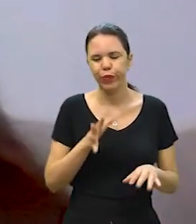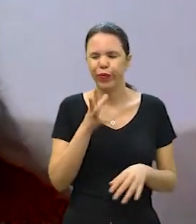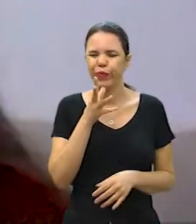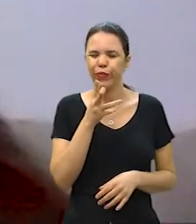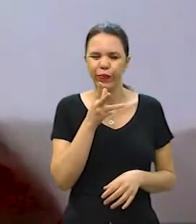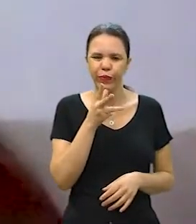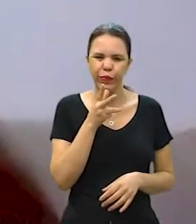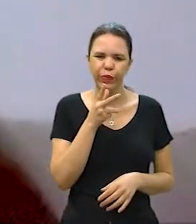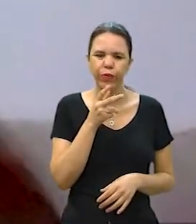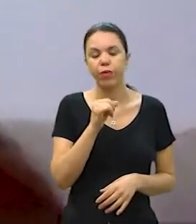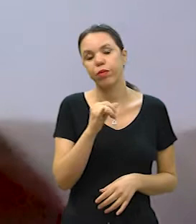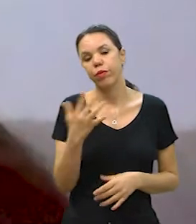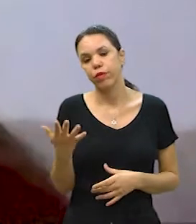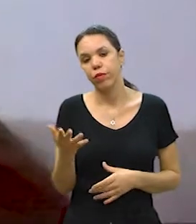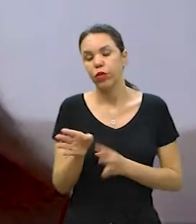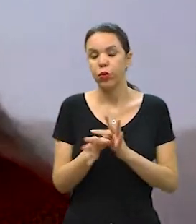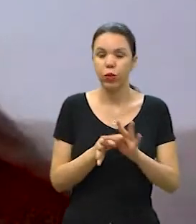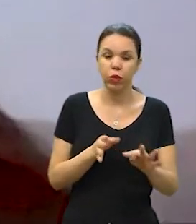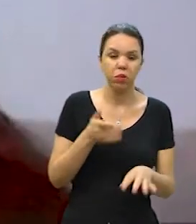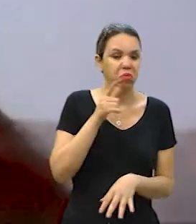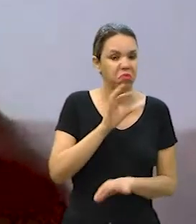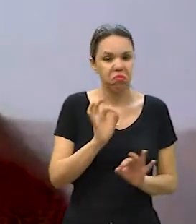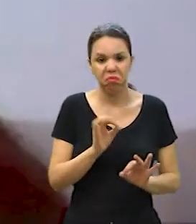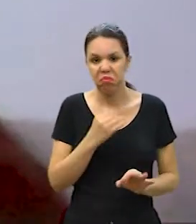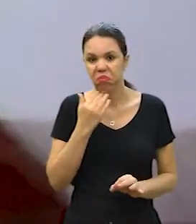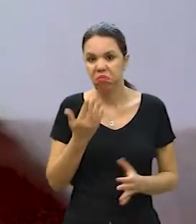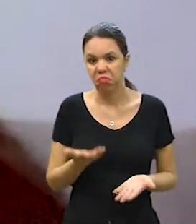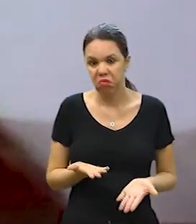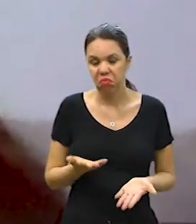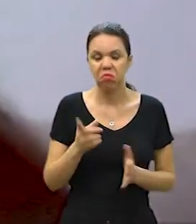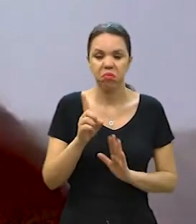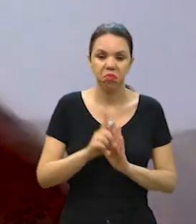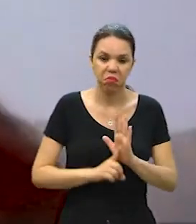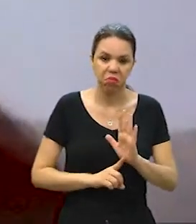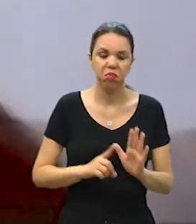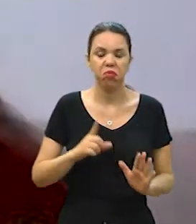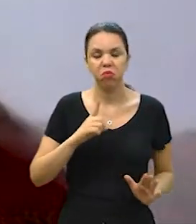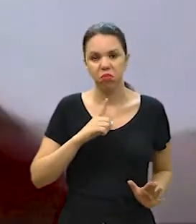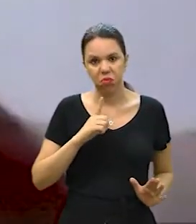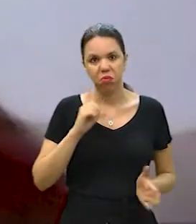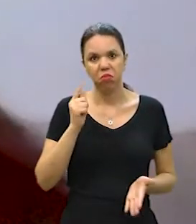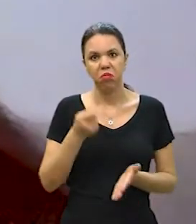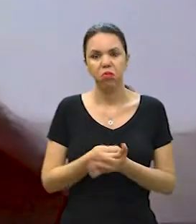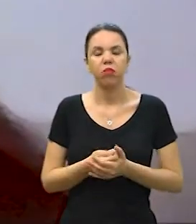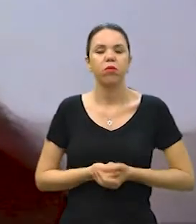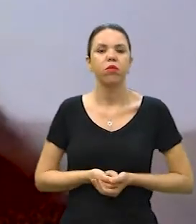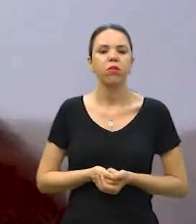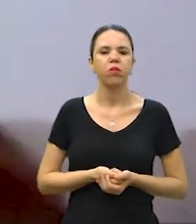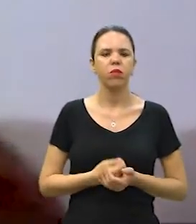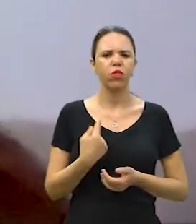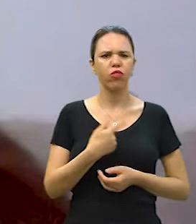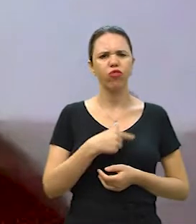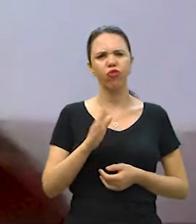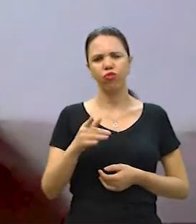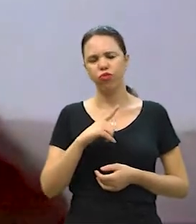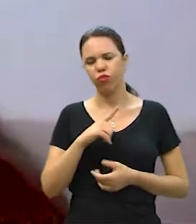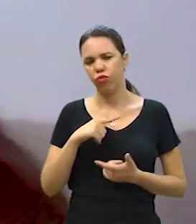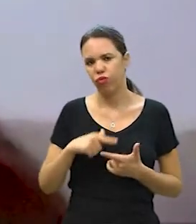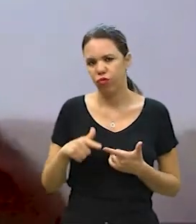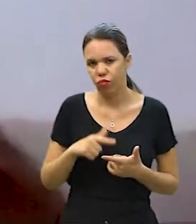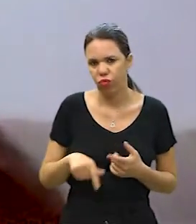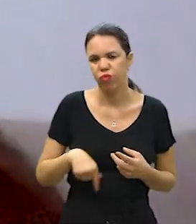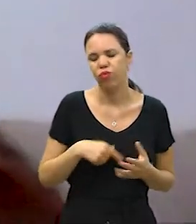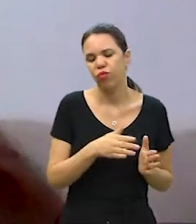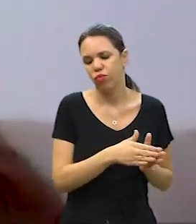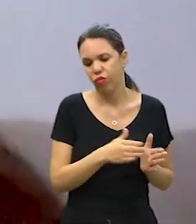vezes demora, mas se não fosse pelo conselho, às vezes nem conseguiria, que é um direito que teria que ser garantido. Então, a gente já tem esse